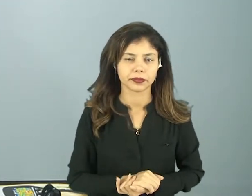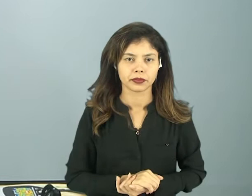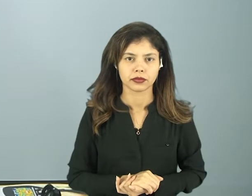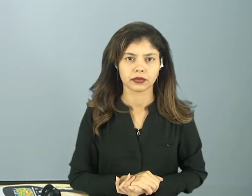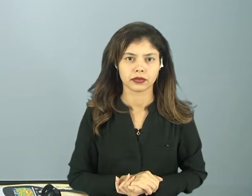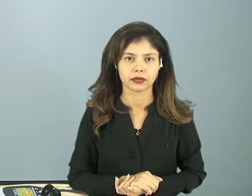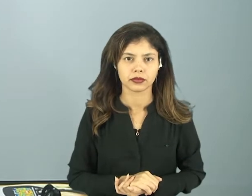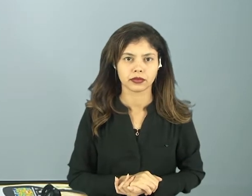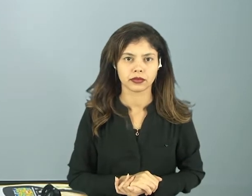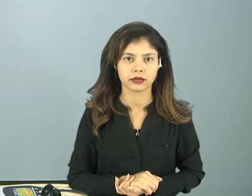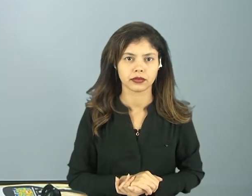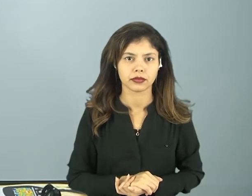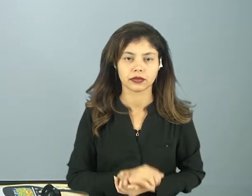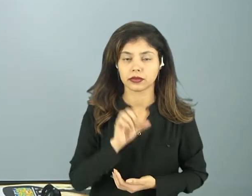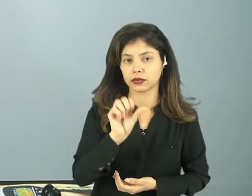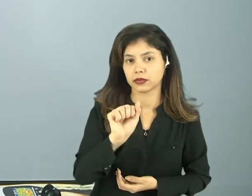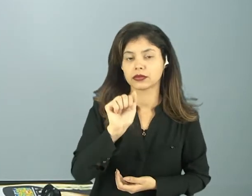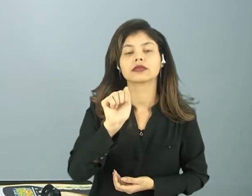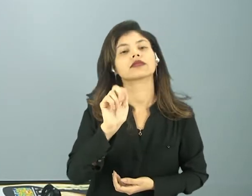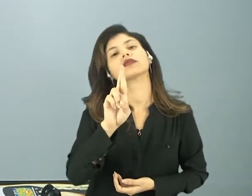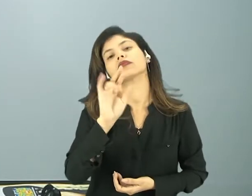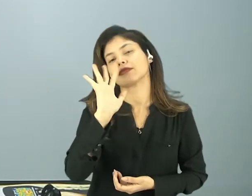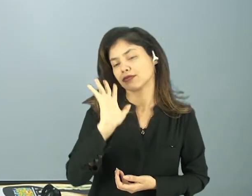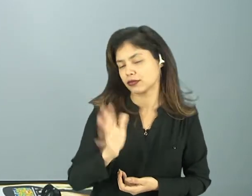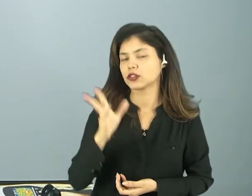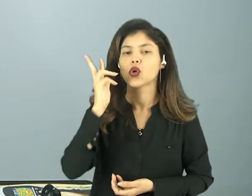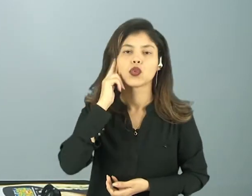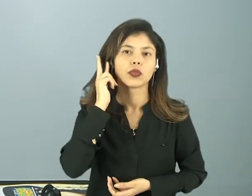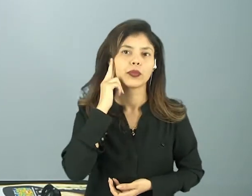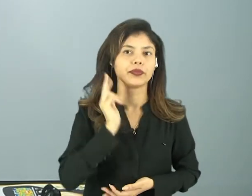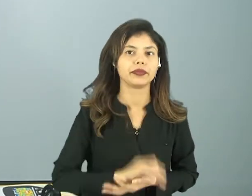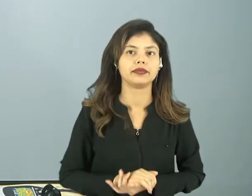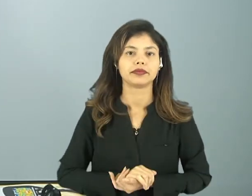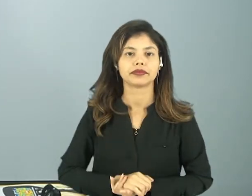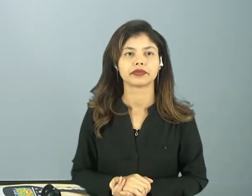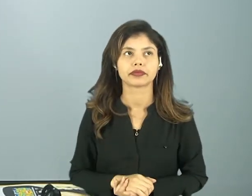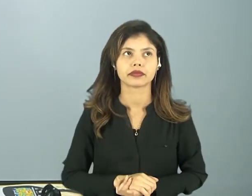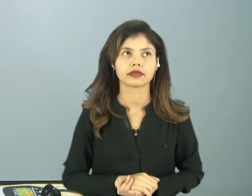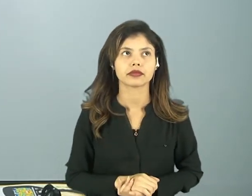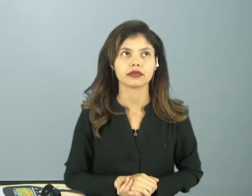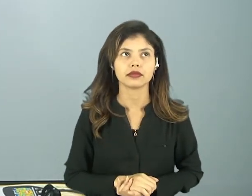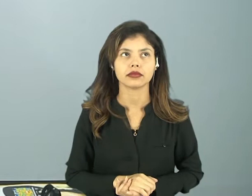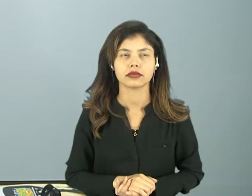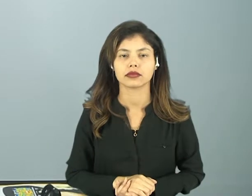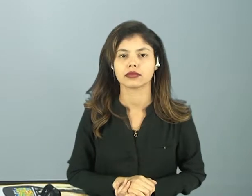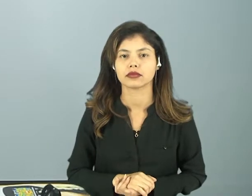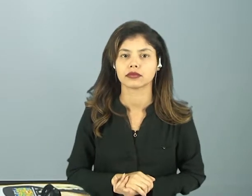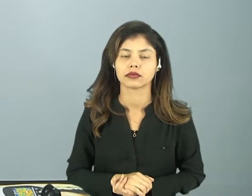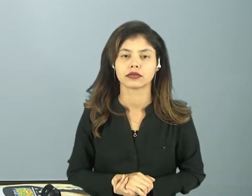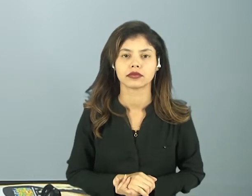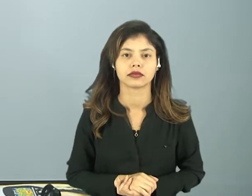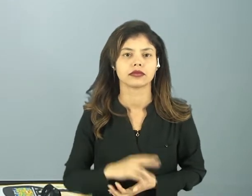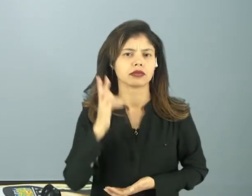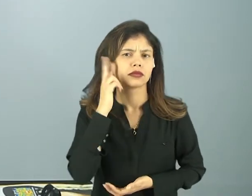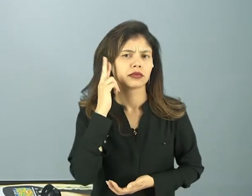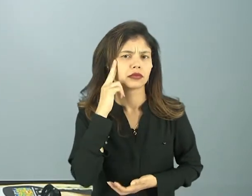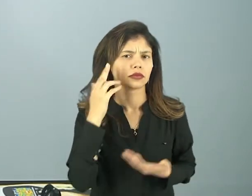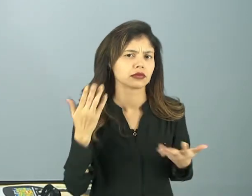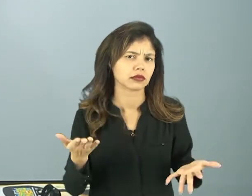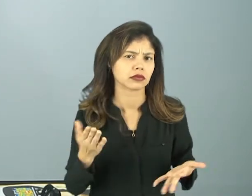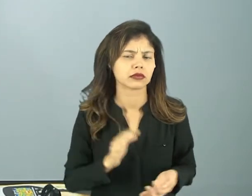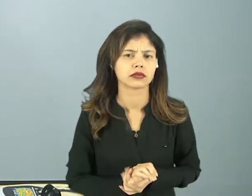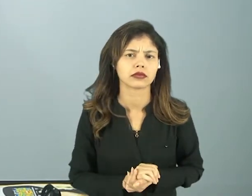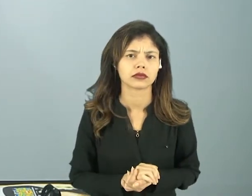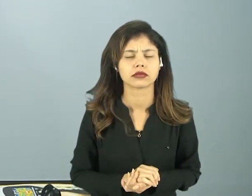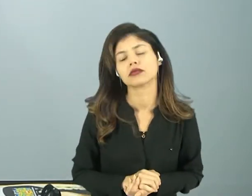Tirando, com exceção da Sara, que o dela já está normal, certinho? Mas a Jane está com a temperatura normal?